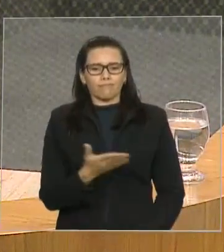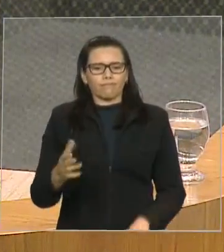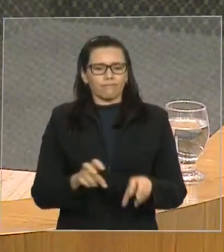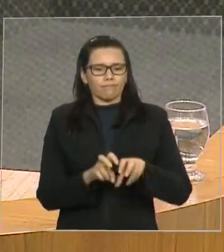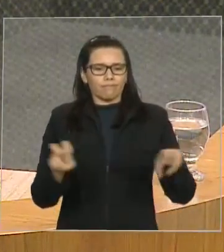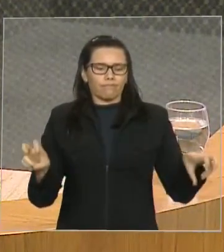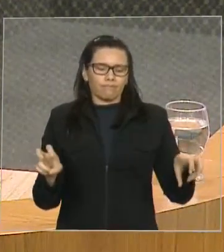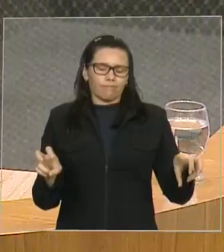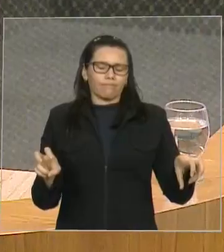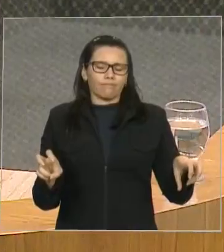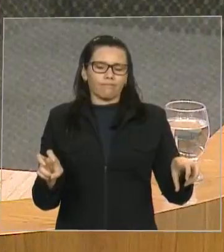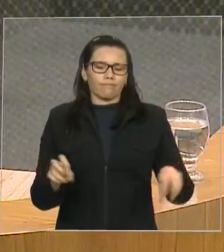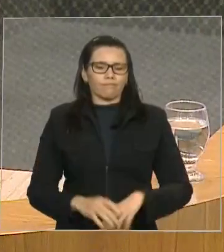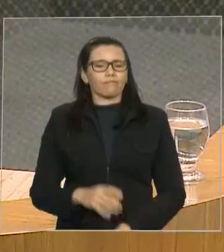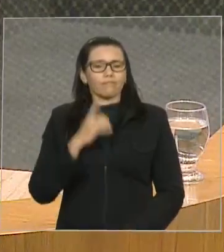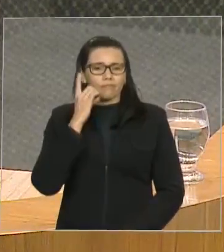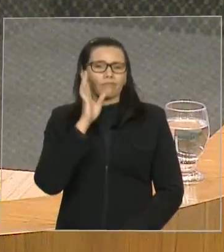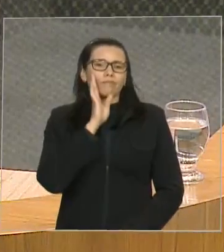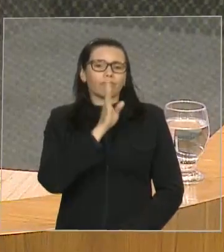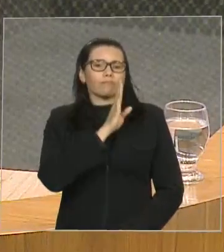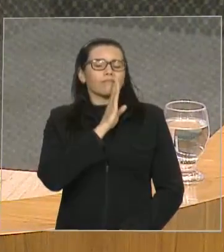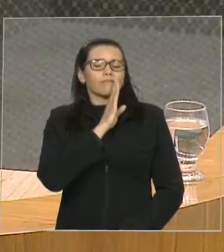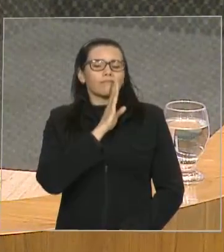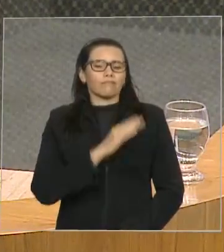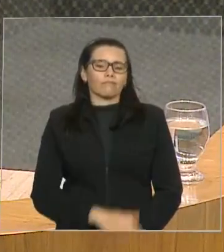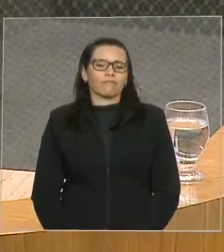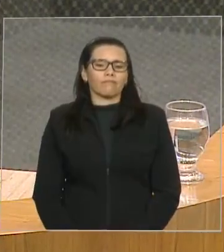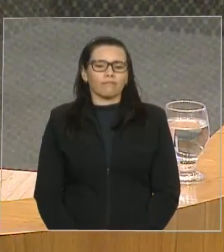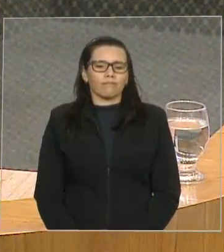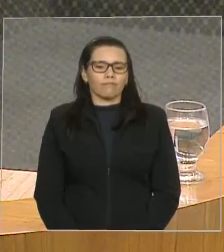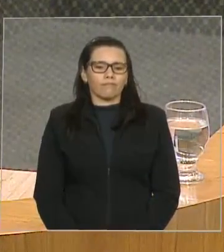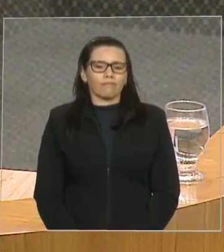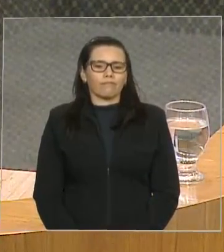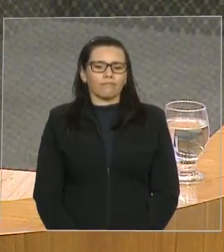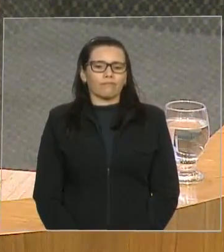excelentíssimo senhor deputado Bira do Pinaré, o nosso...